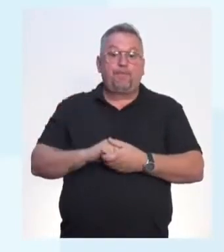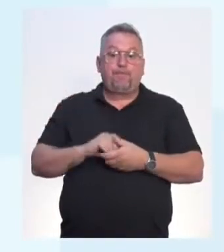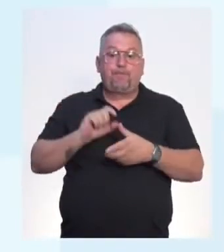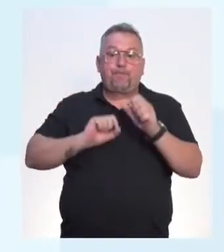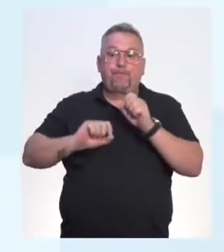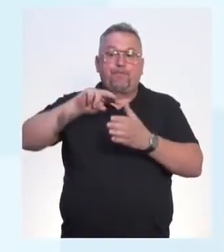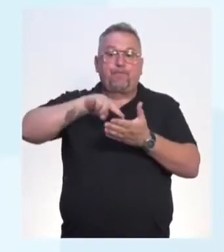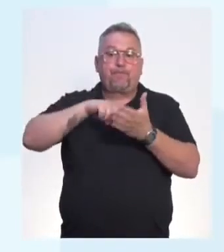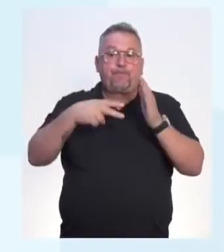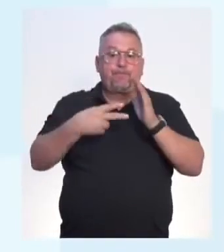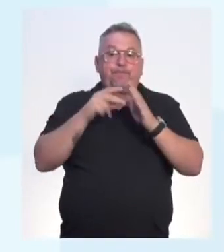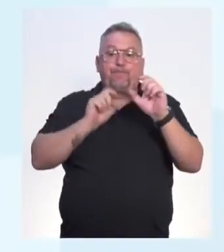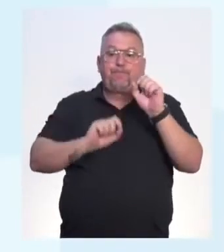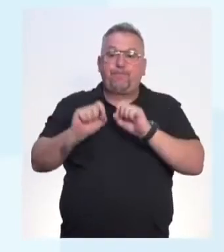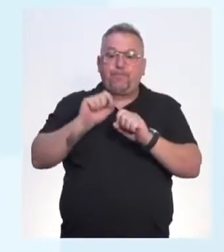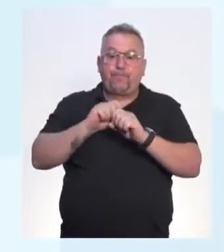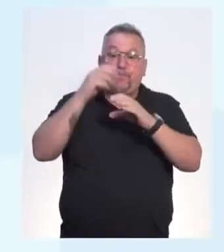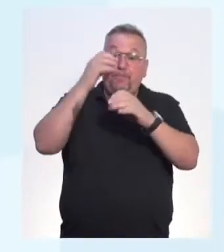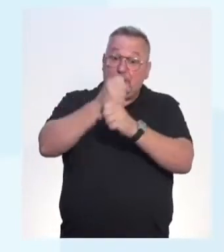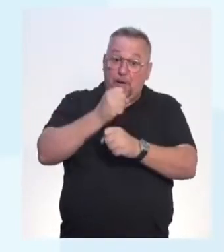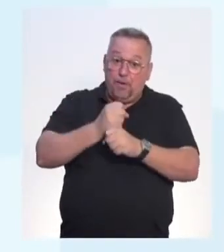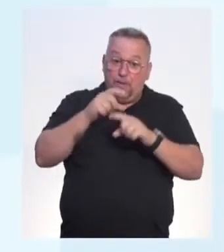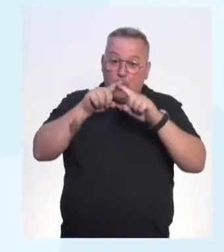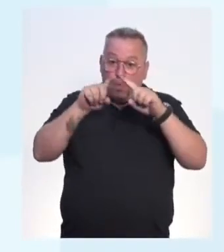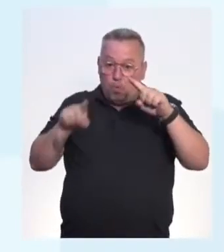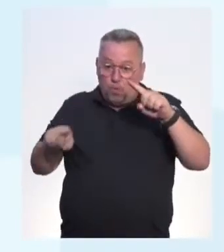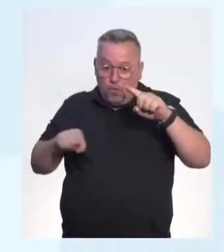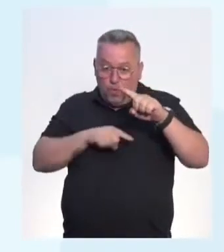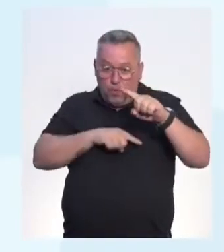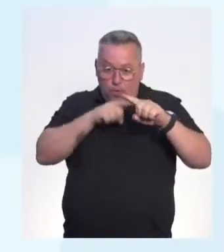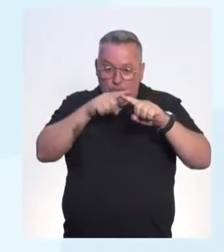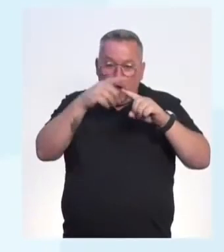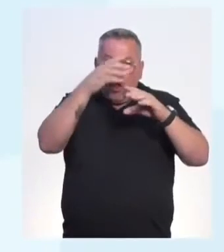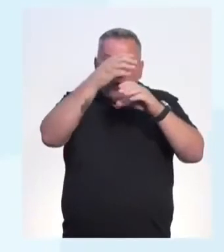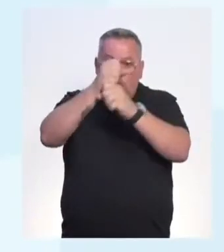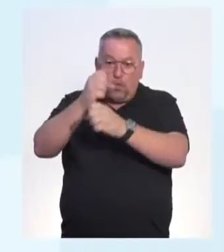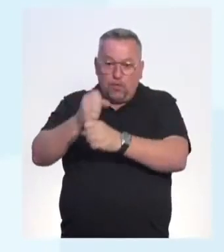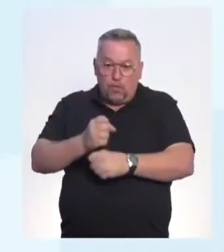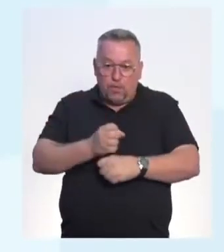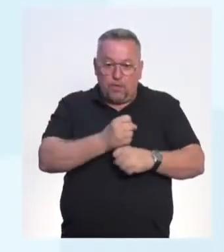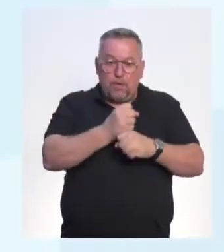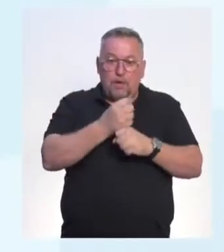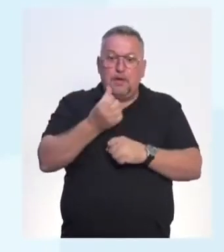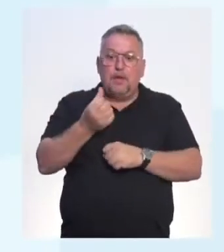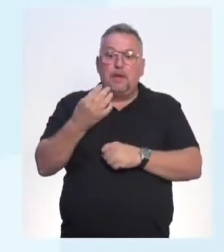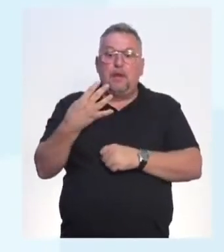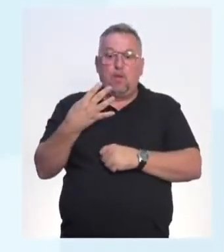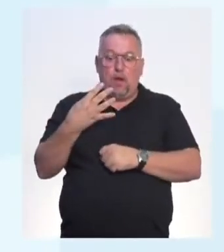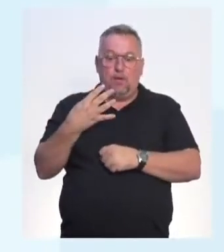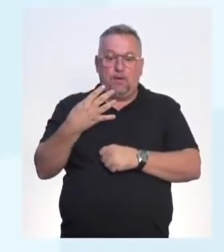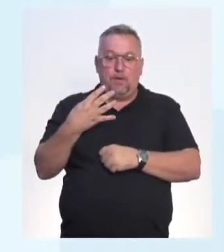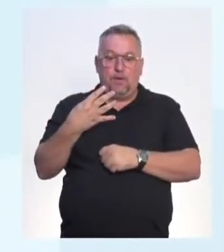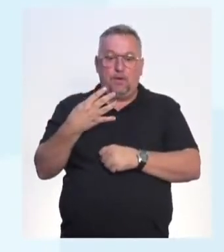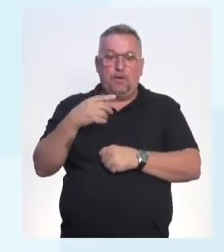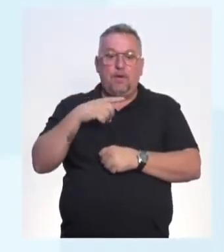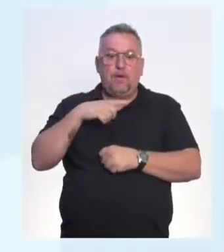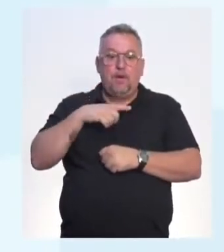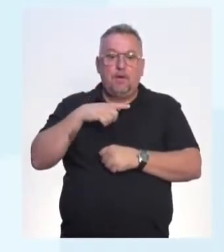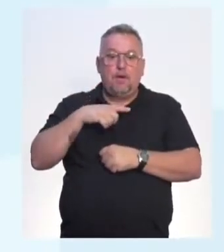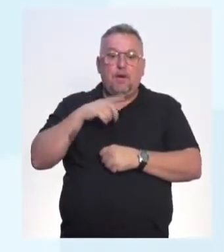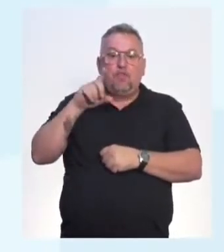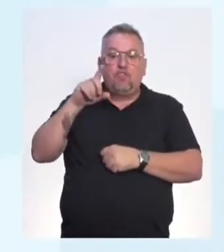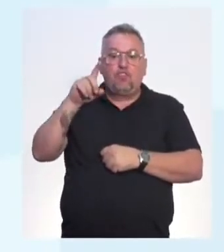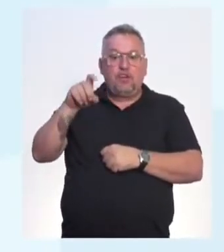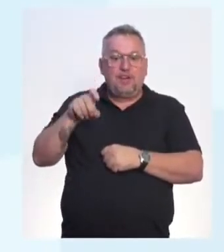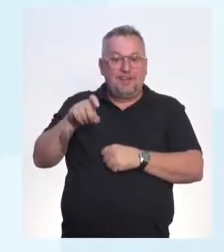que significa isso? Que a soma dos 3 lados que a gente tem aí vale 64 centímetros. Os lados têm valores com